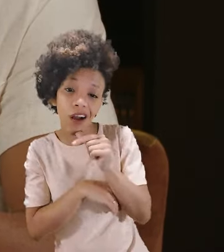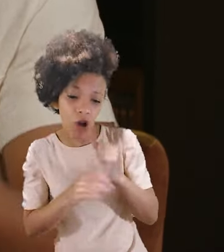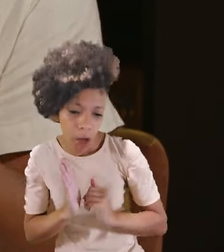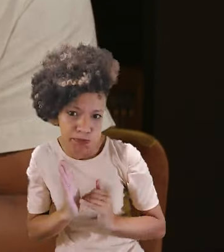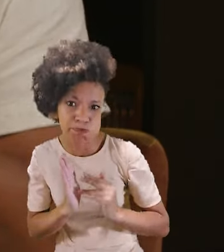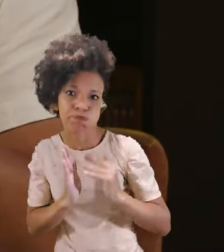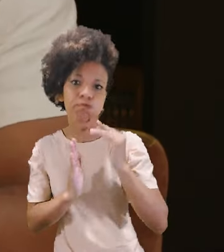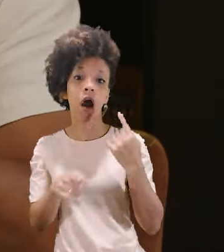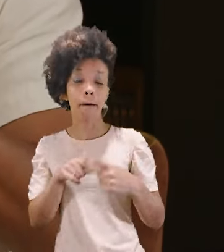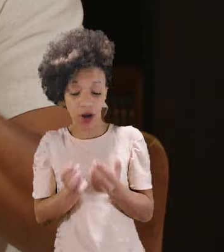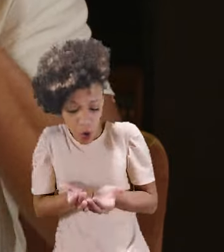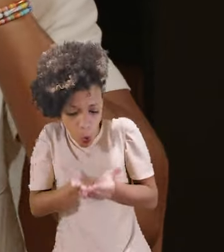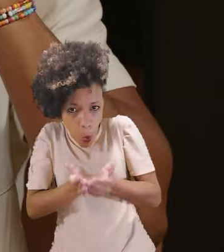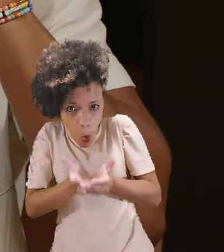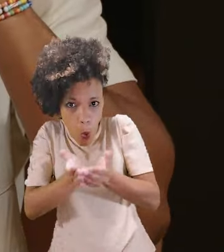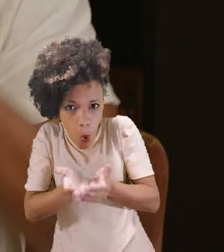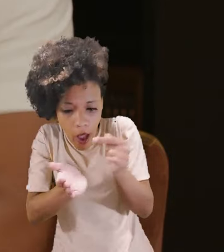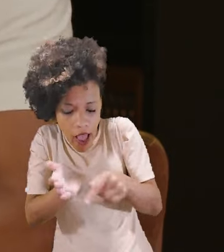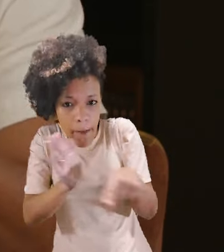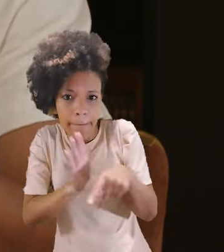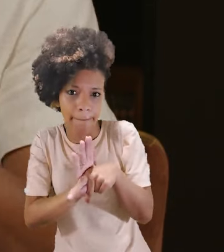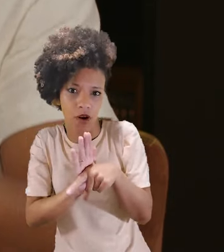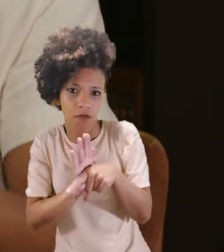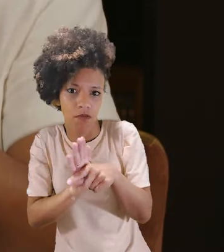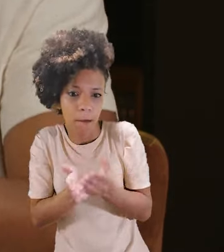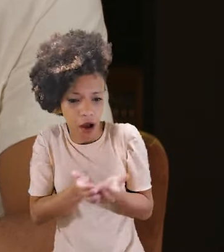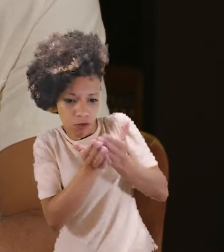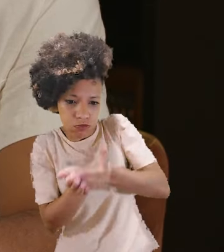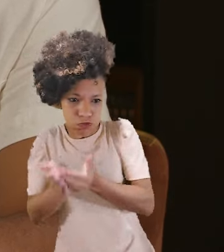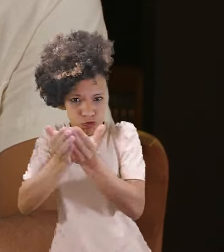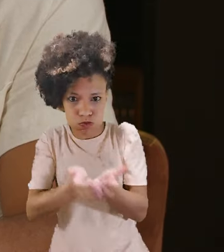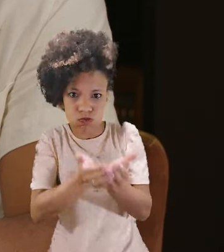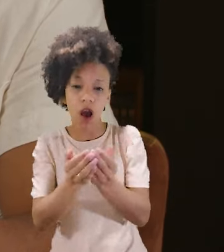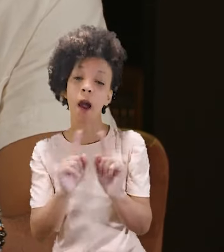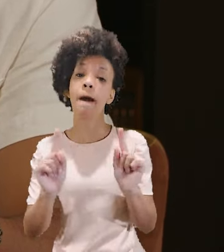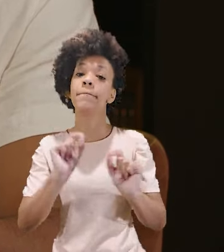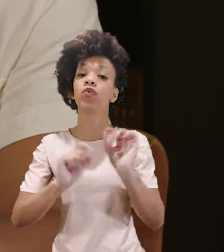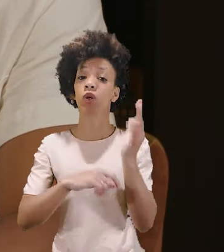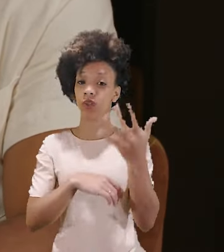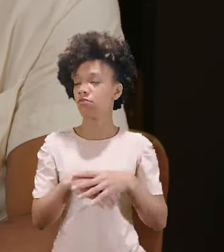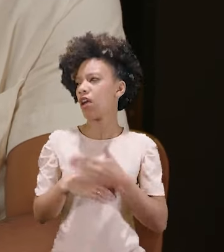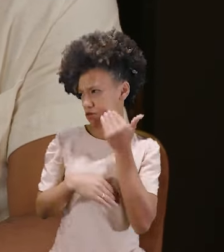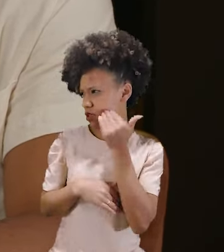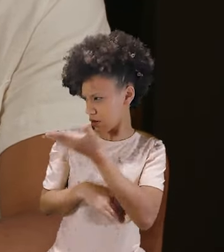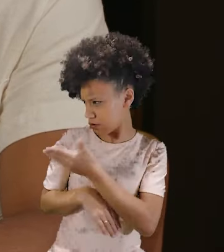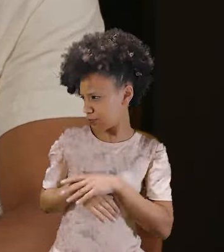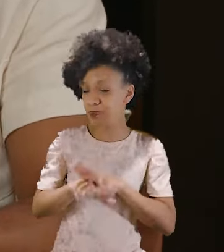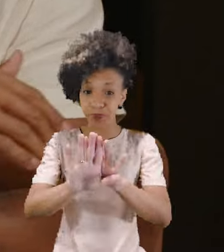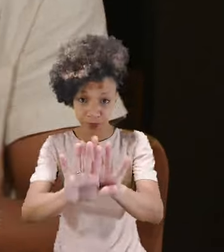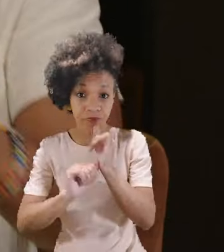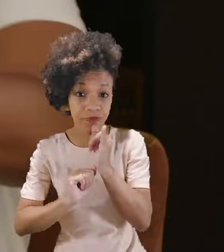de água já entrou porque o navio ele é feito para poder se ele rasgar entrar agora é feito para flutuar Só que vez eu quero